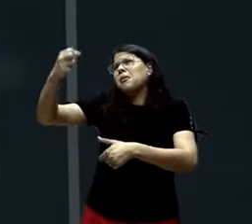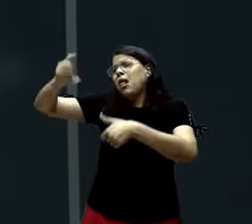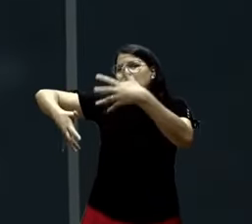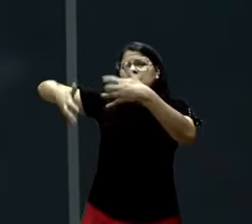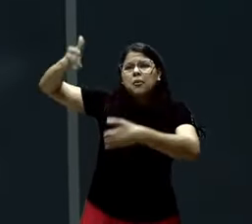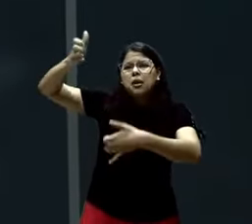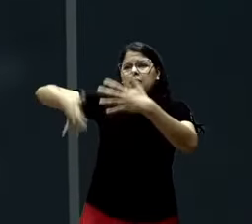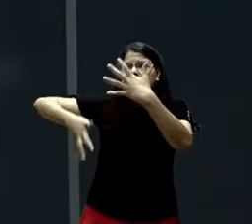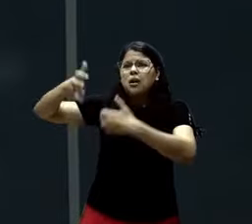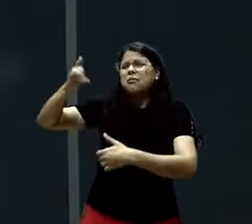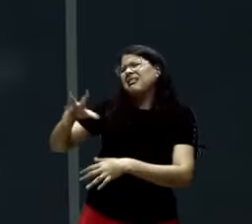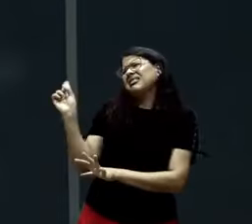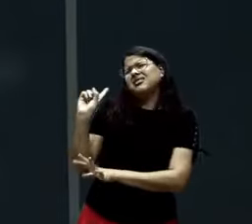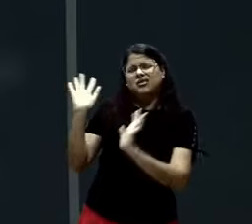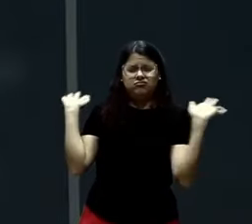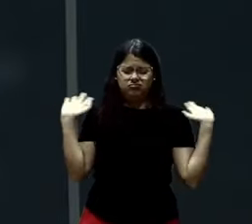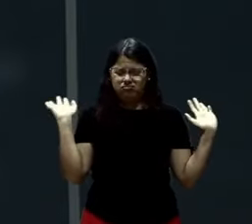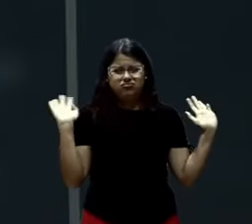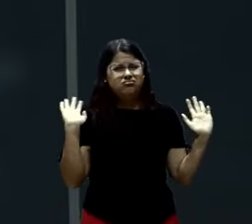que até disseram não para Deus.